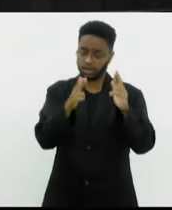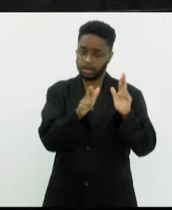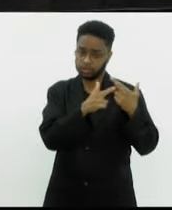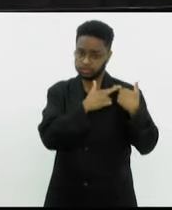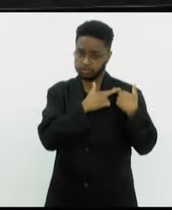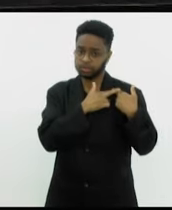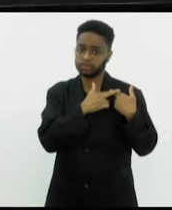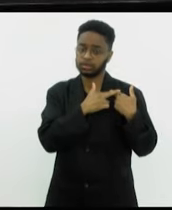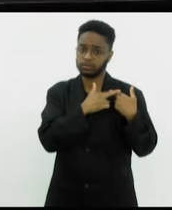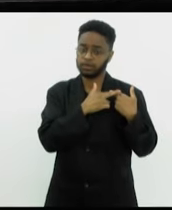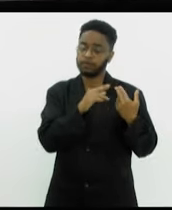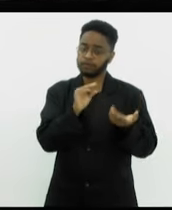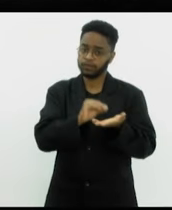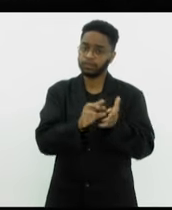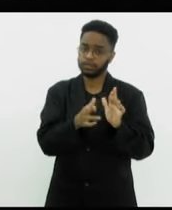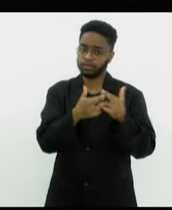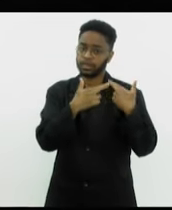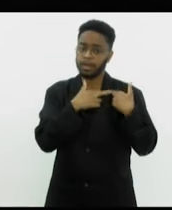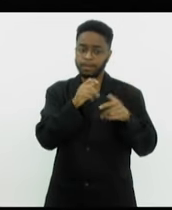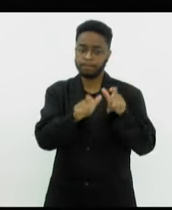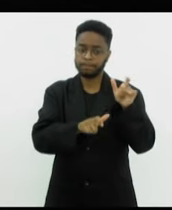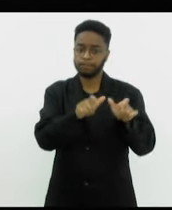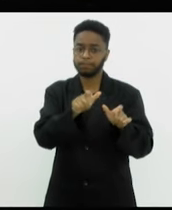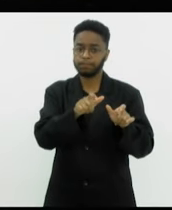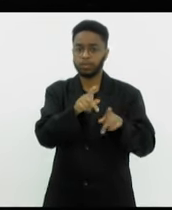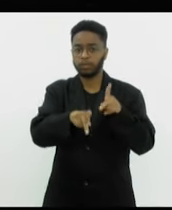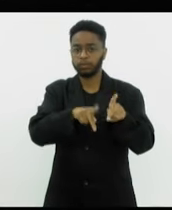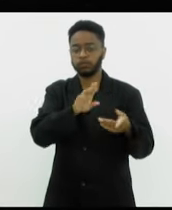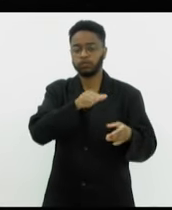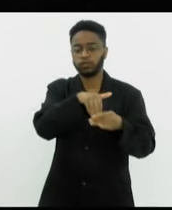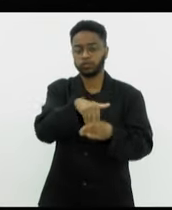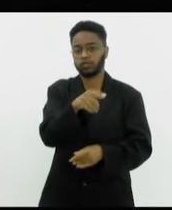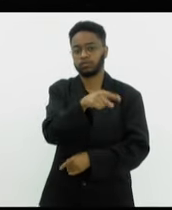a população que os colocou aí dentro da prefeitura.